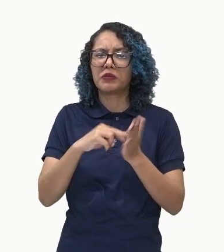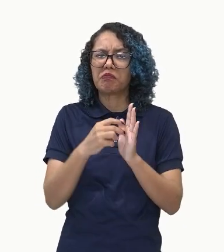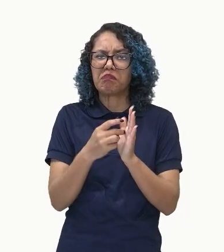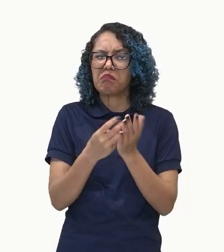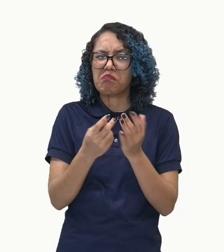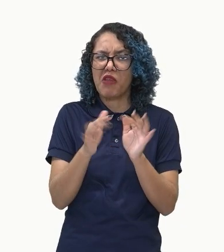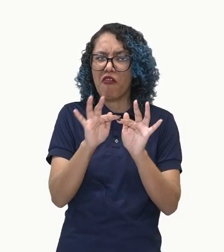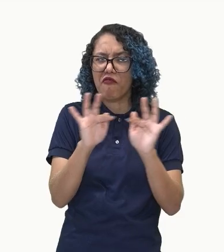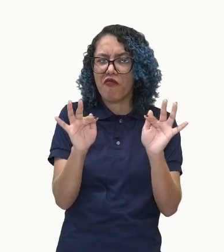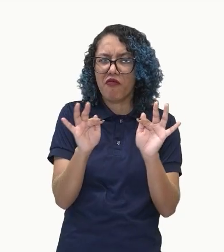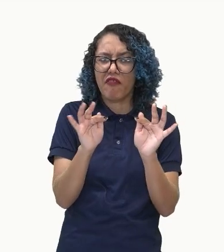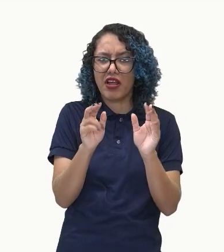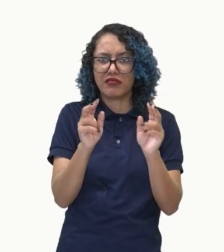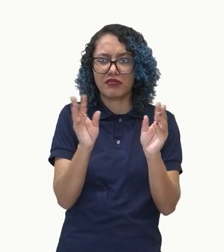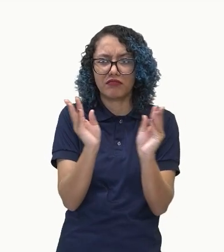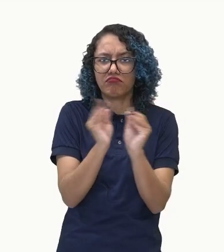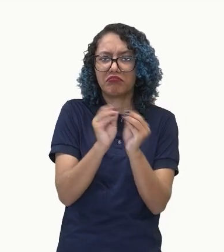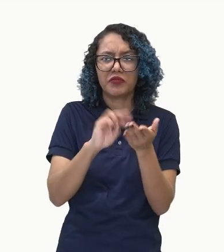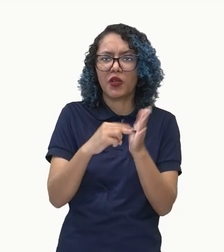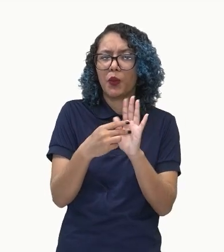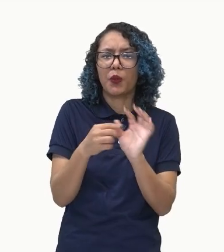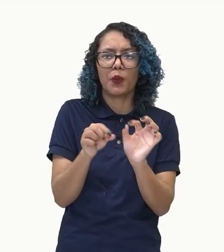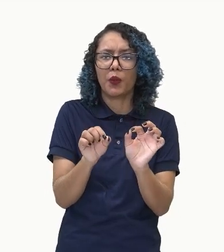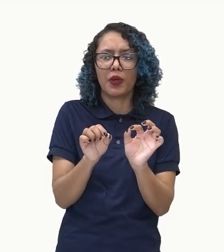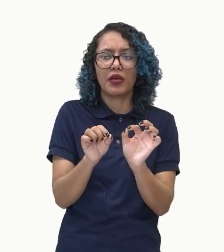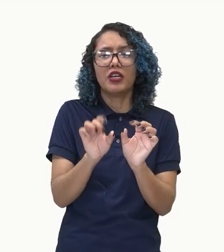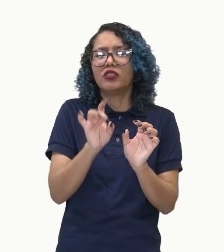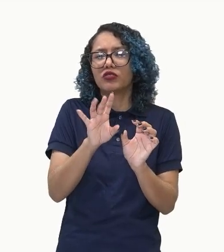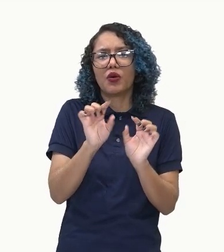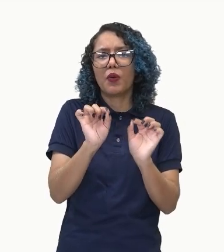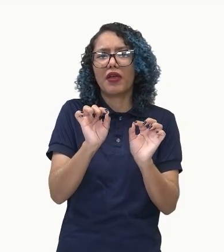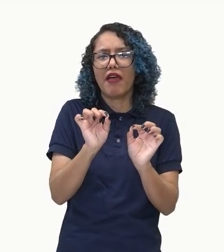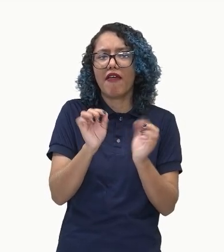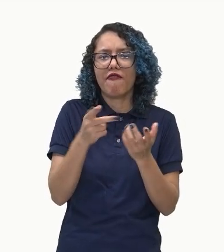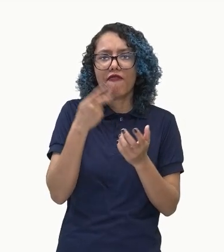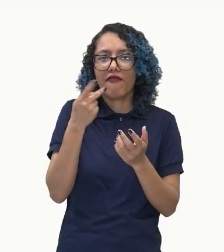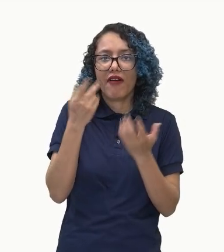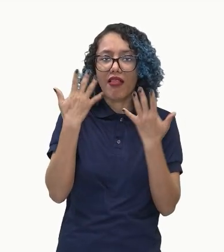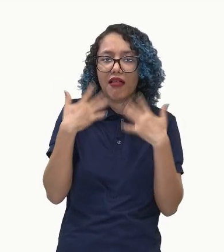forma abreviada, gente, é só para deixar a fala mais fluida.